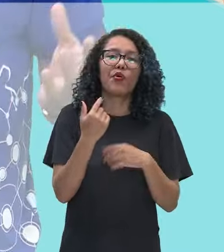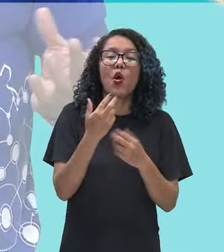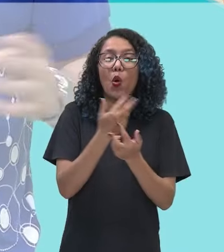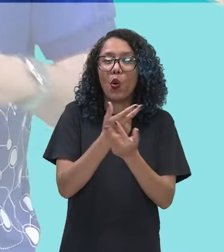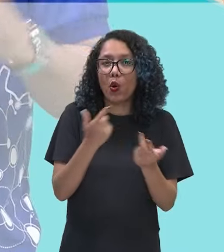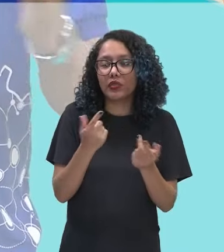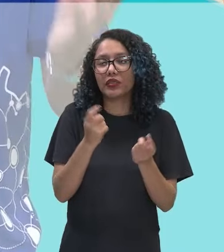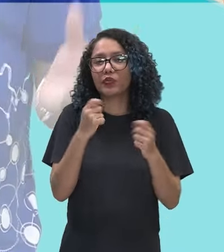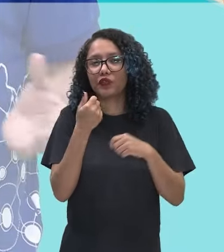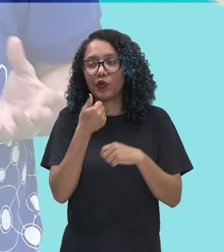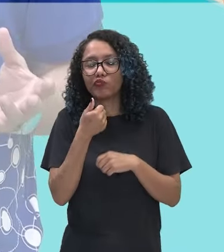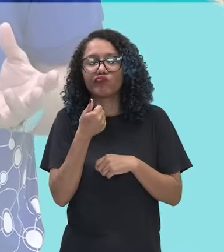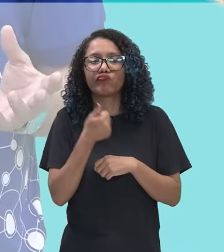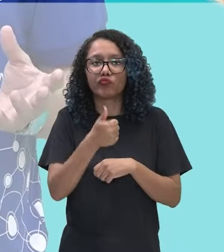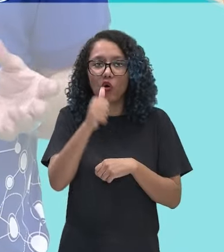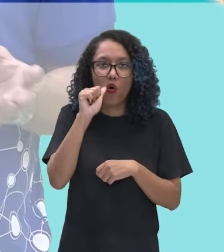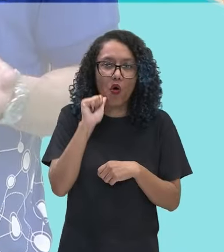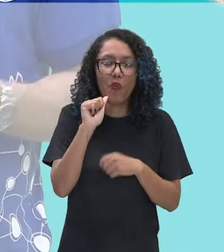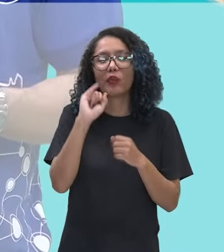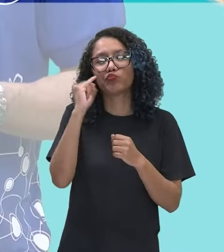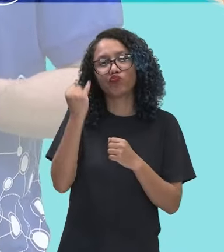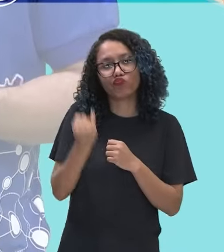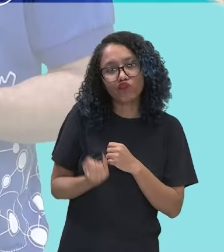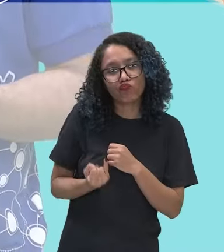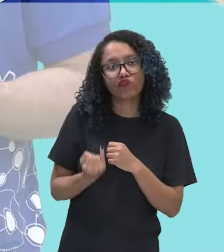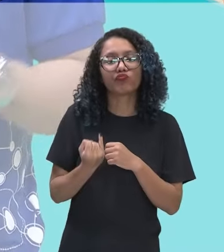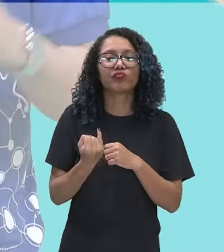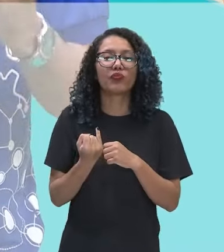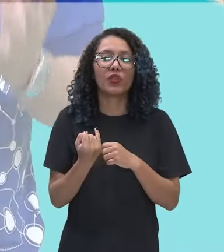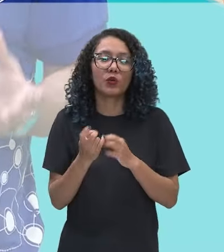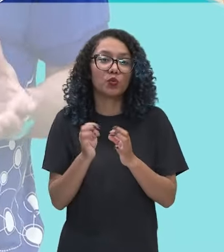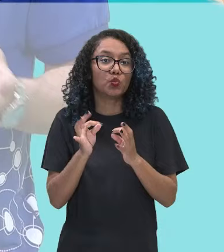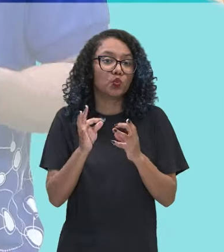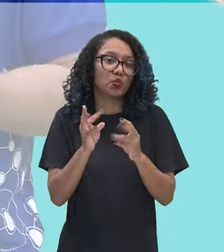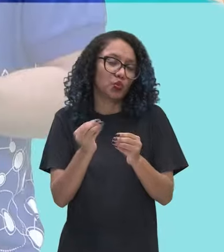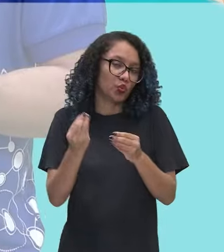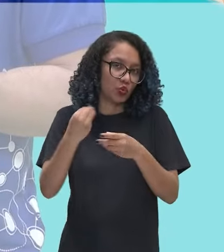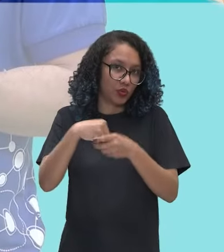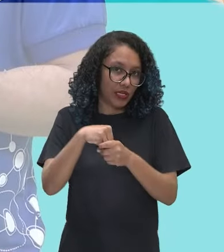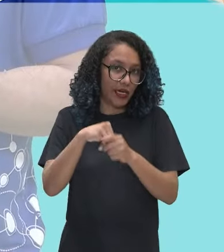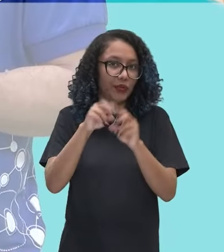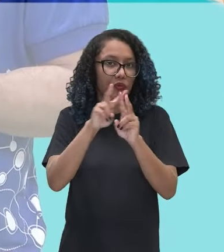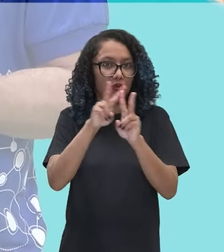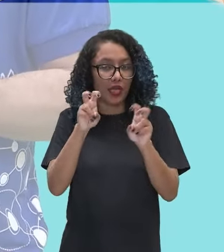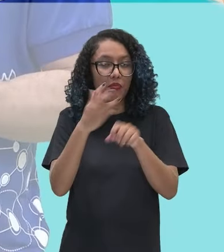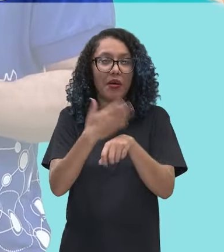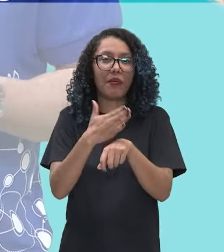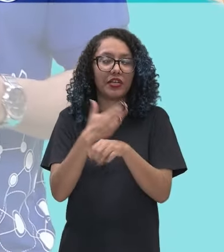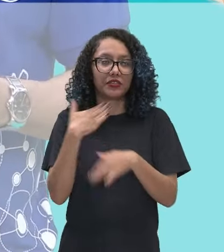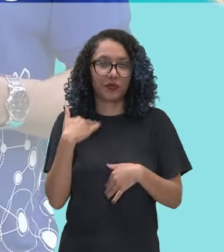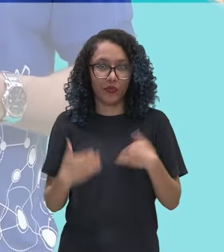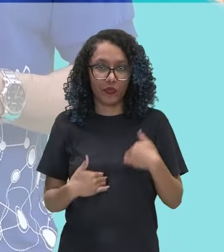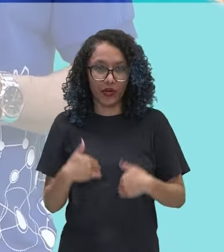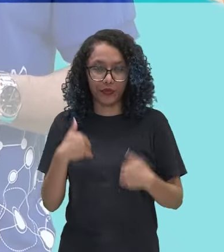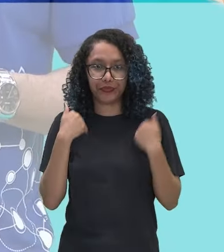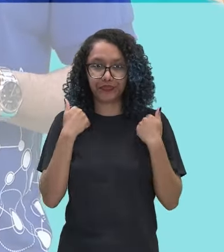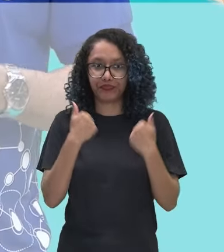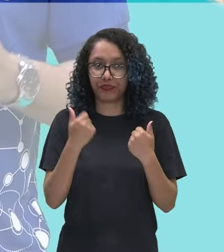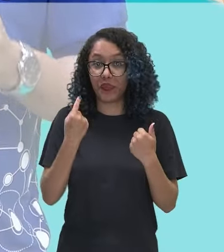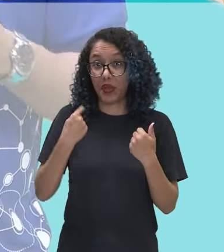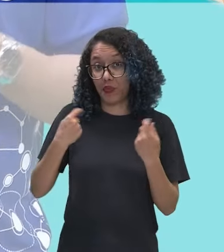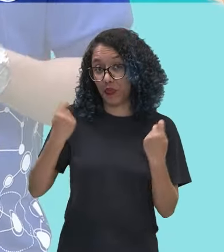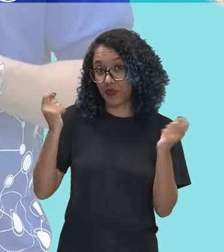esse arcabouço que nós temos aqui, ele é tratado, então, dentro desse tema que são as práticas corporais. Então, nós